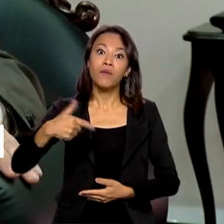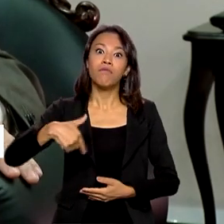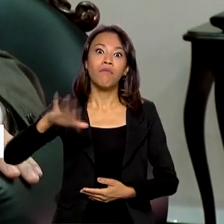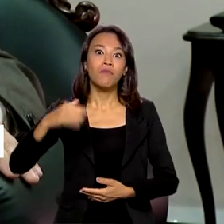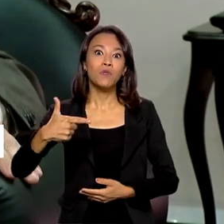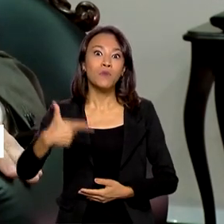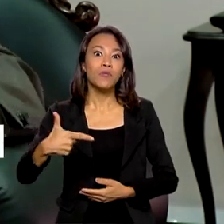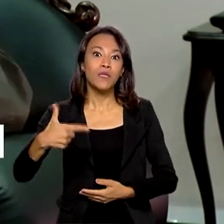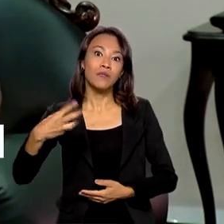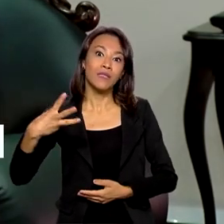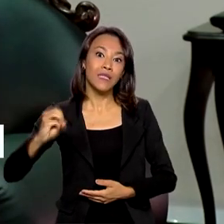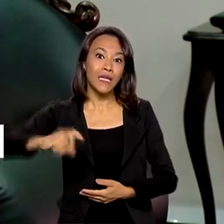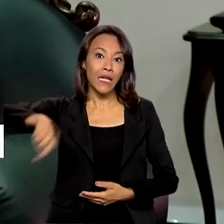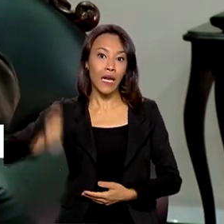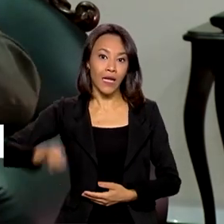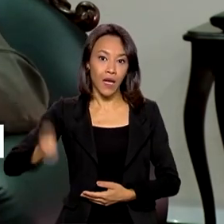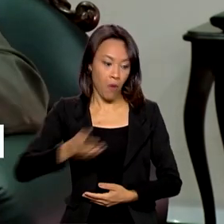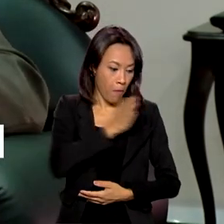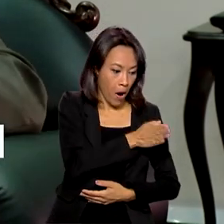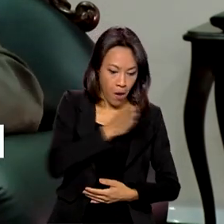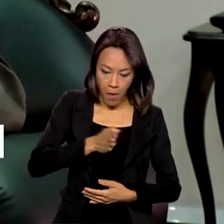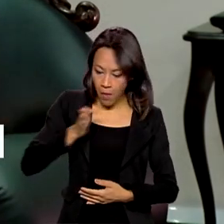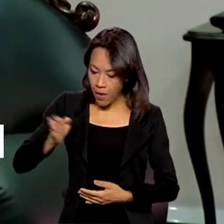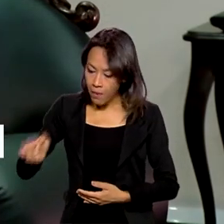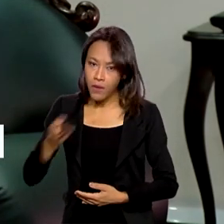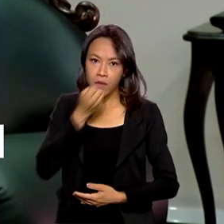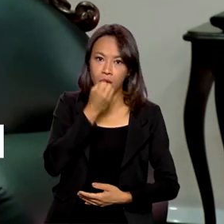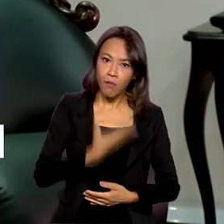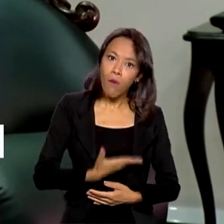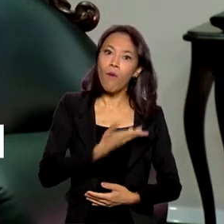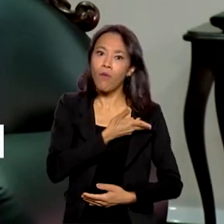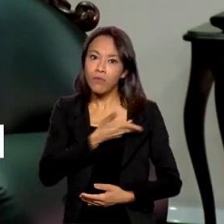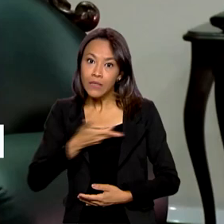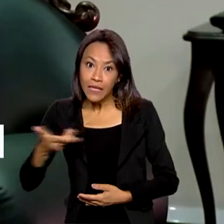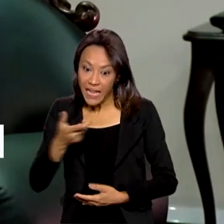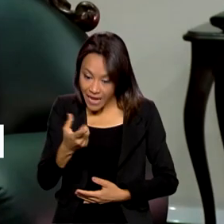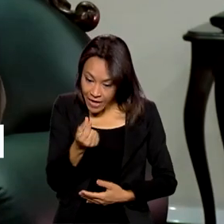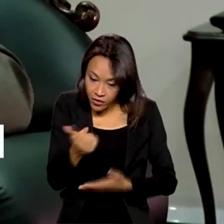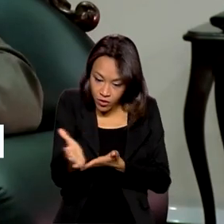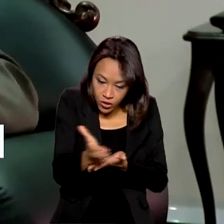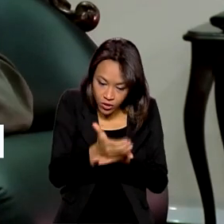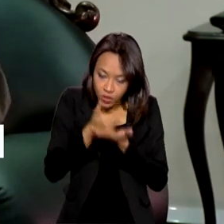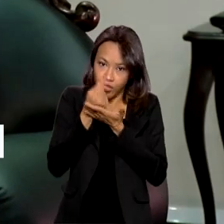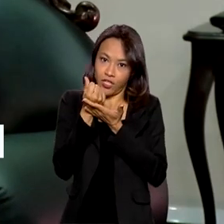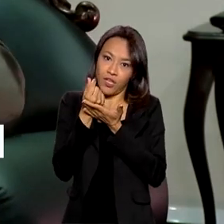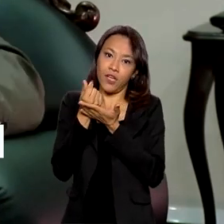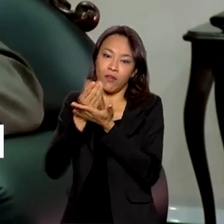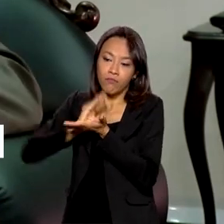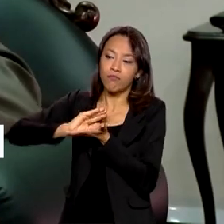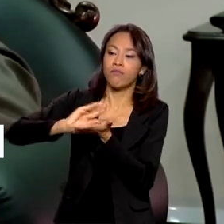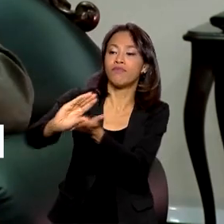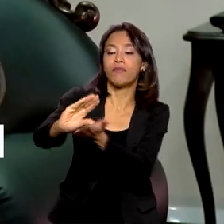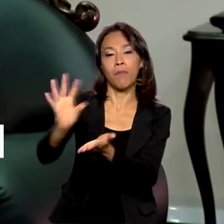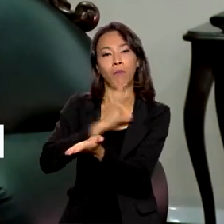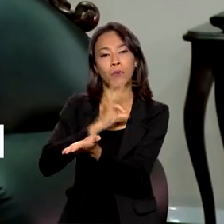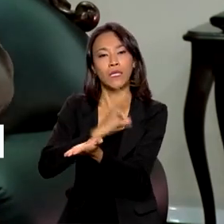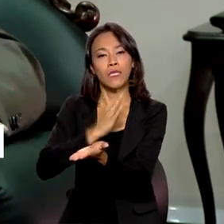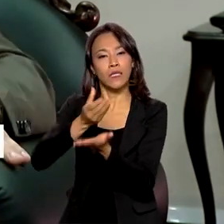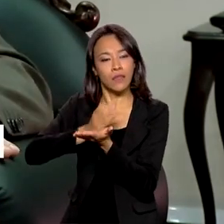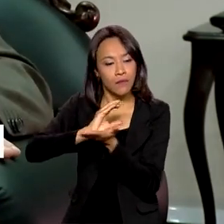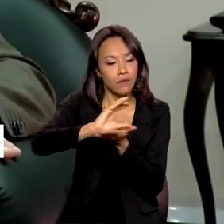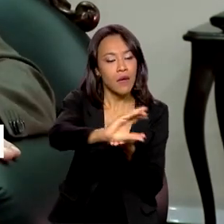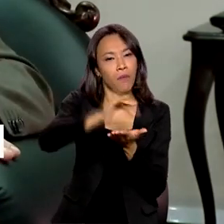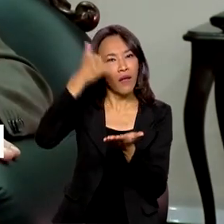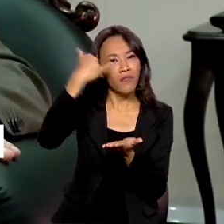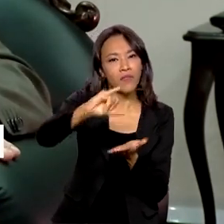Então isso é muito importante é você irá fazer o ciclo girar e pegar esse recurso e trazer de volta para as polícias para repressão